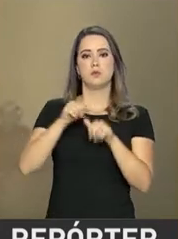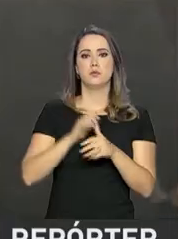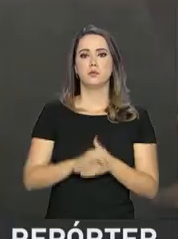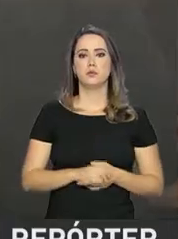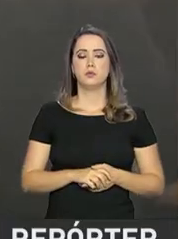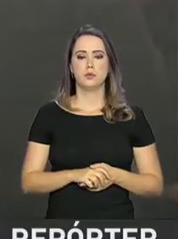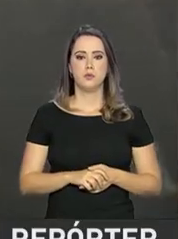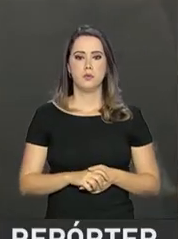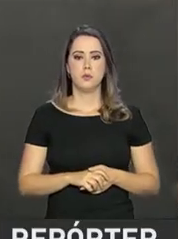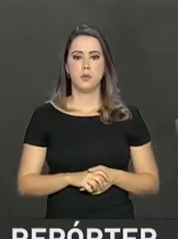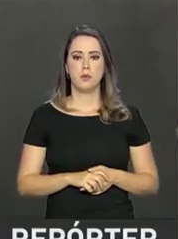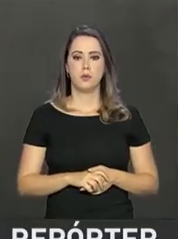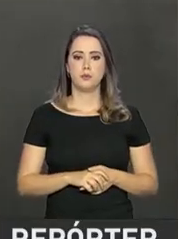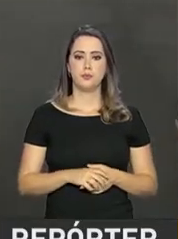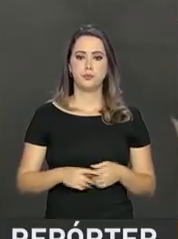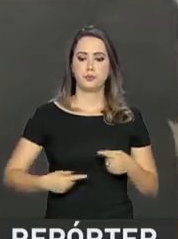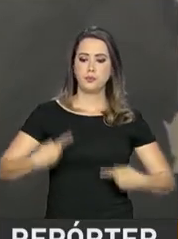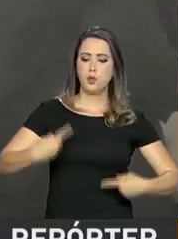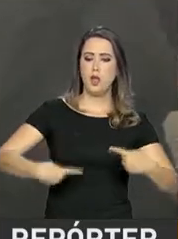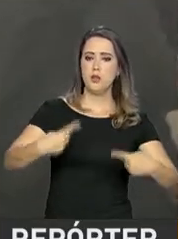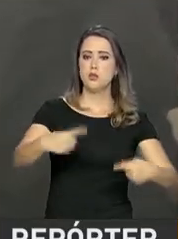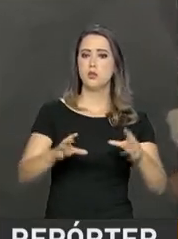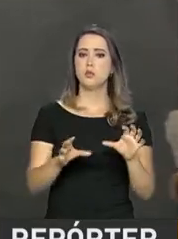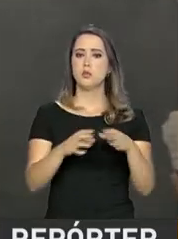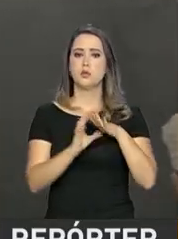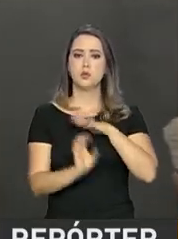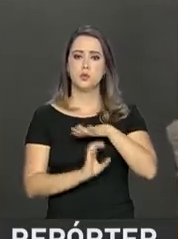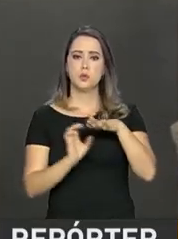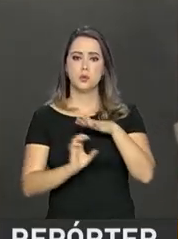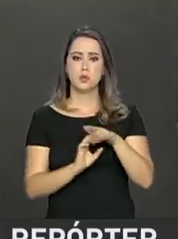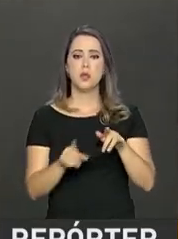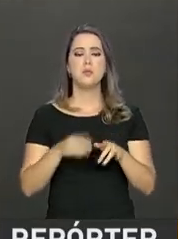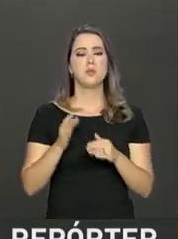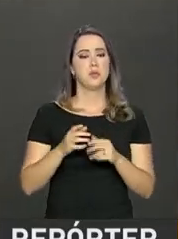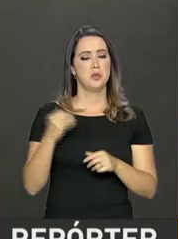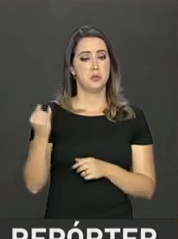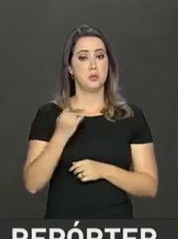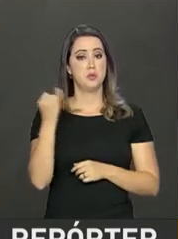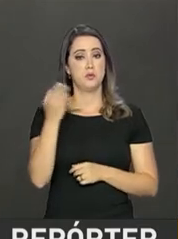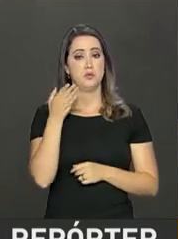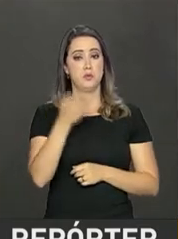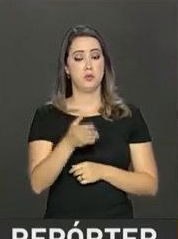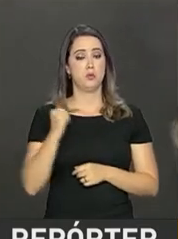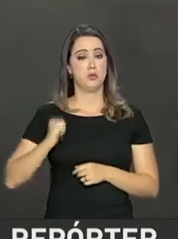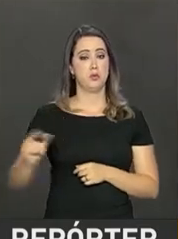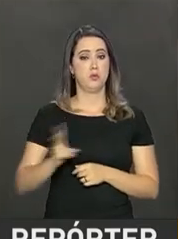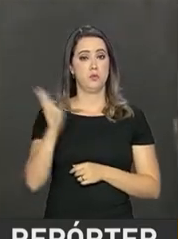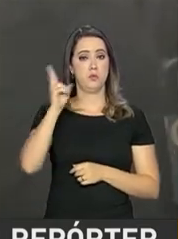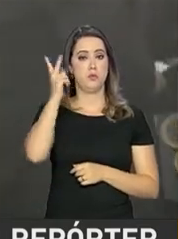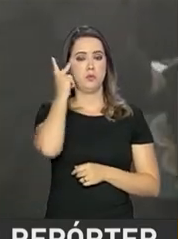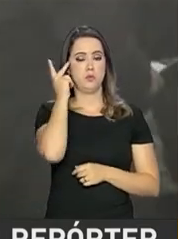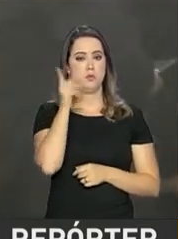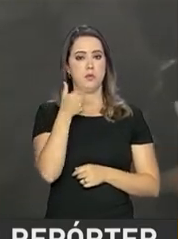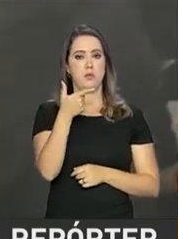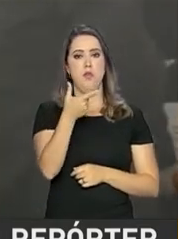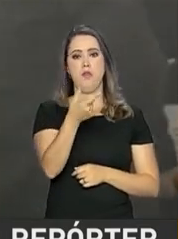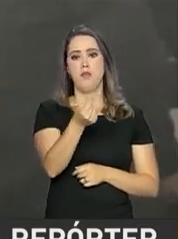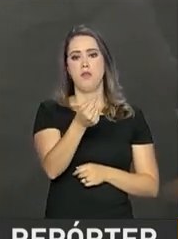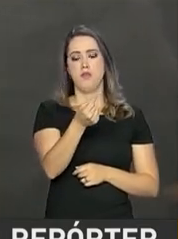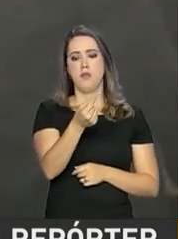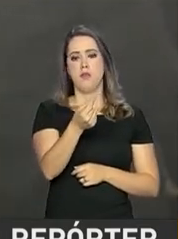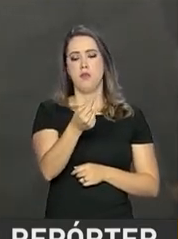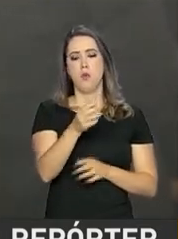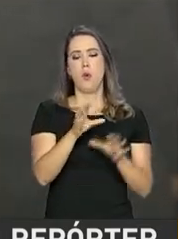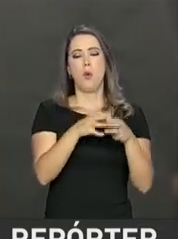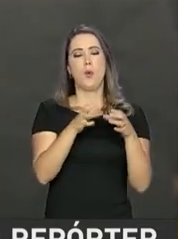o design a disputa entre os investidores foi acirrada que na bolsa de valores de são paulo os 20 anos liberarão